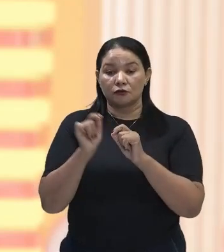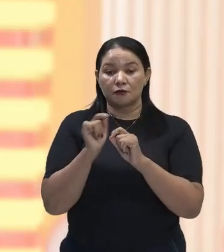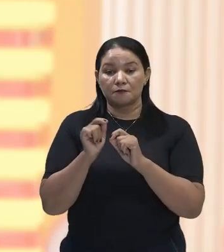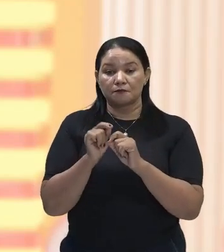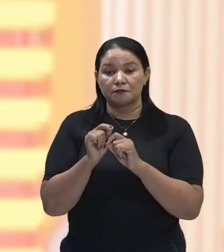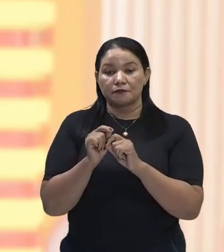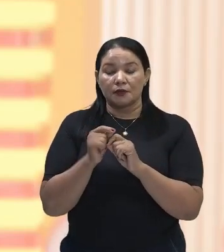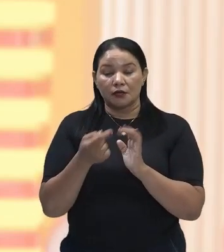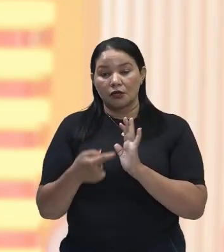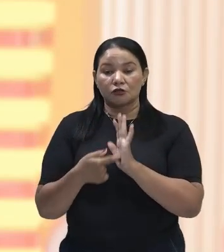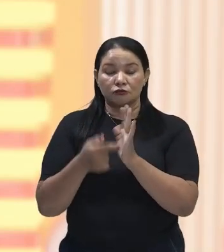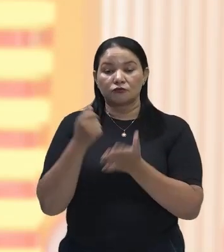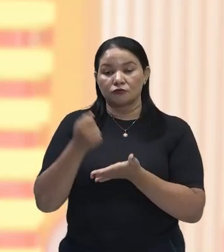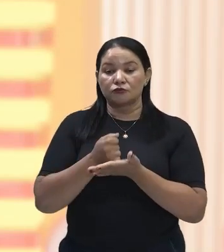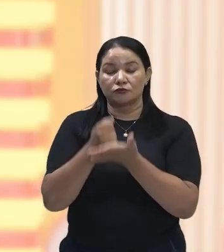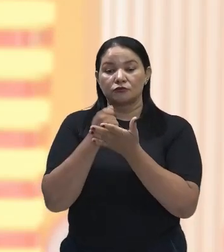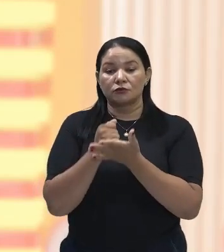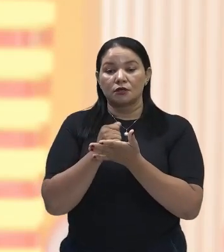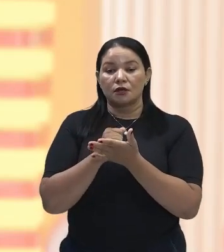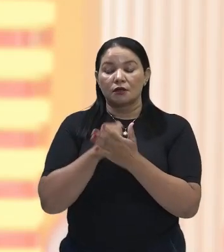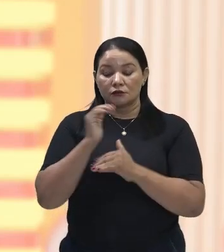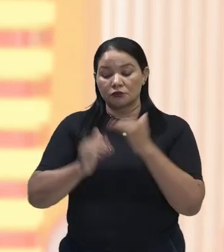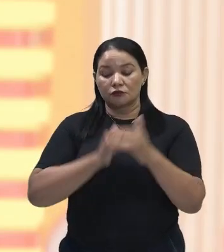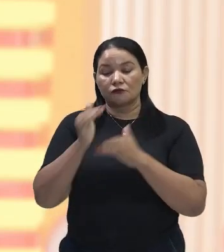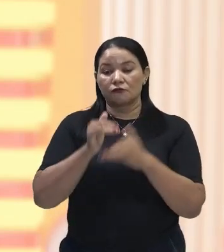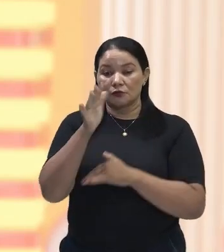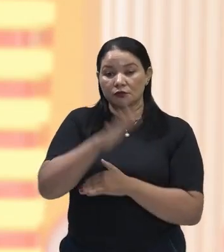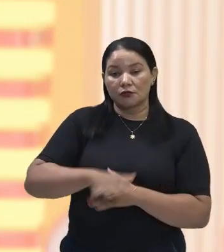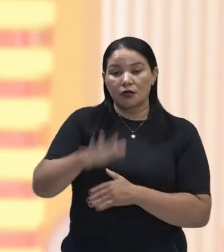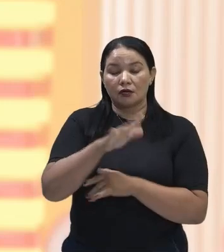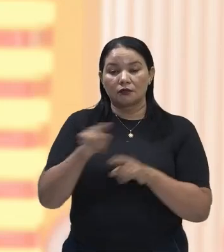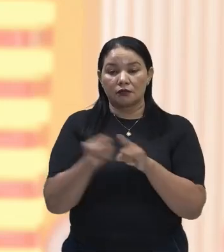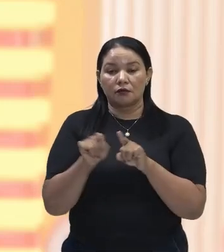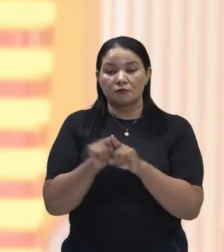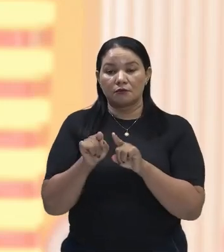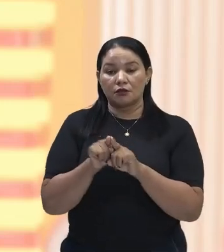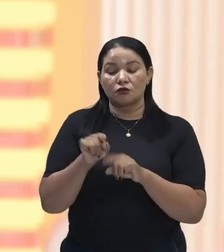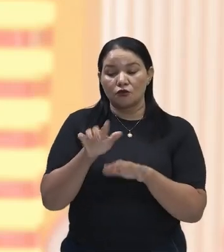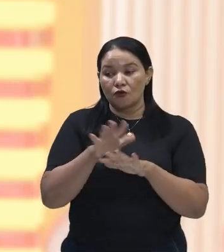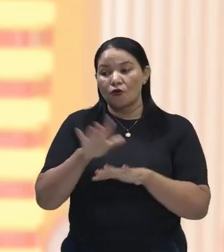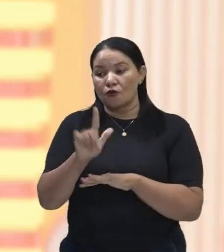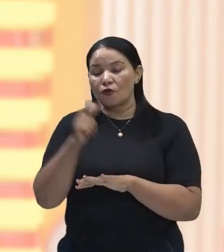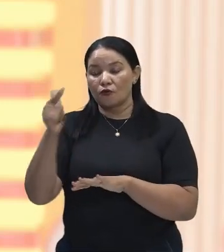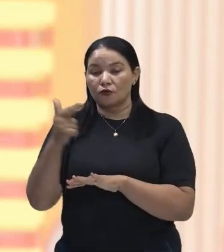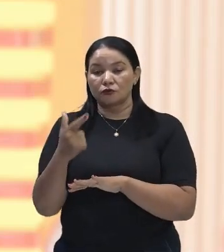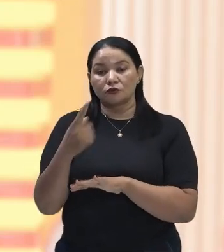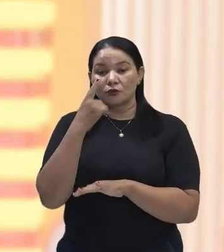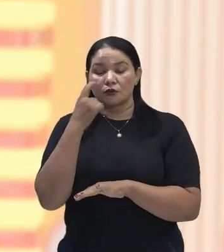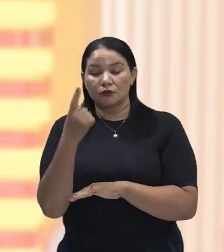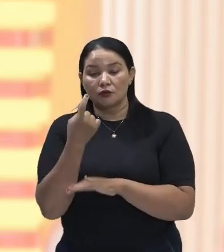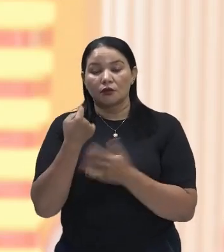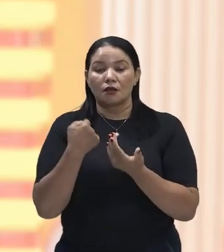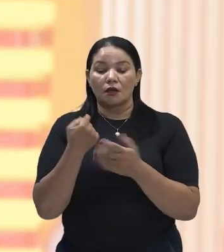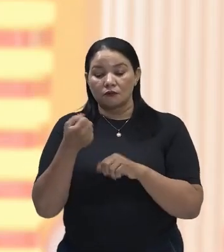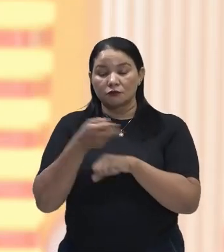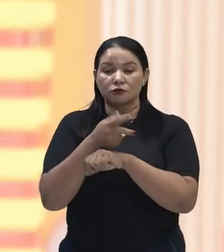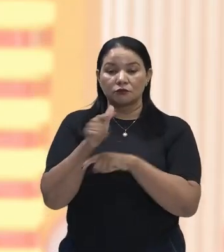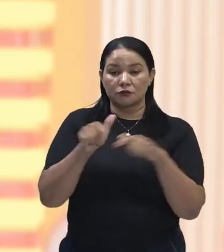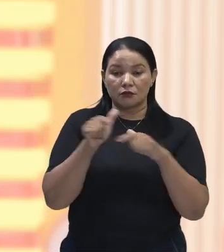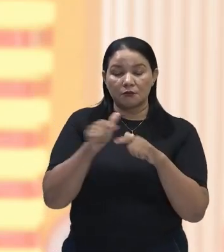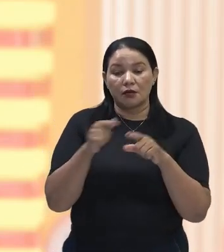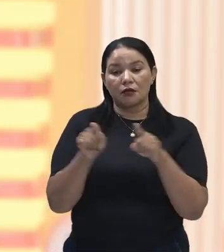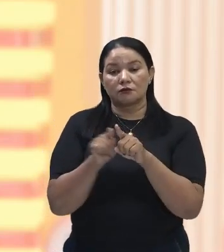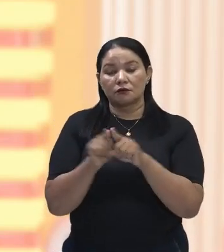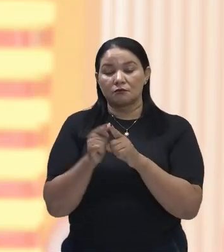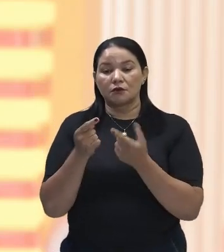desenvolvimento, claro, né, da região e também vai torná-la uma área de atrativos de emprego, atrativos